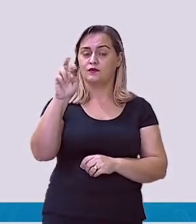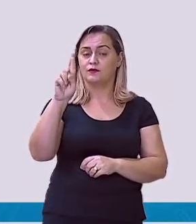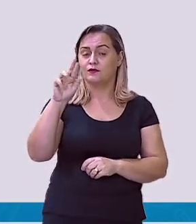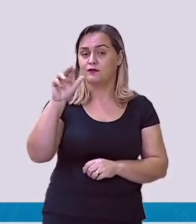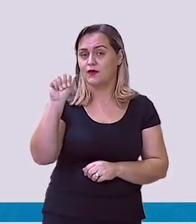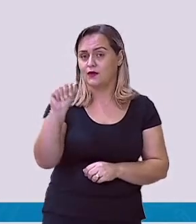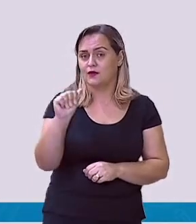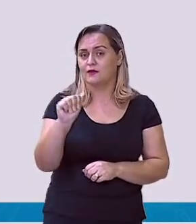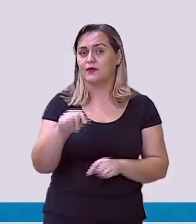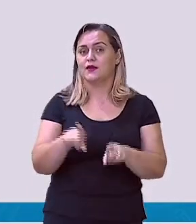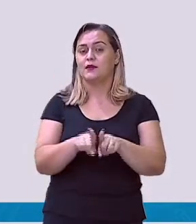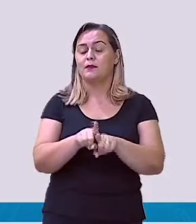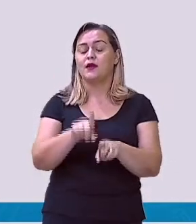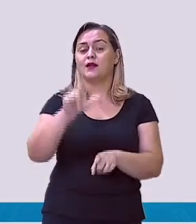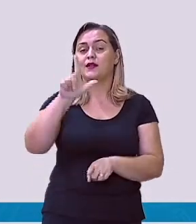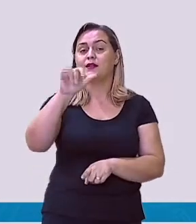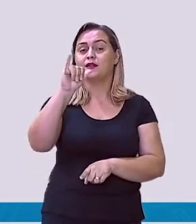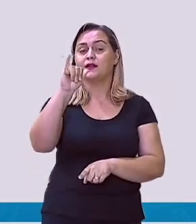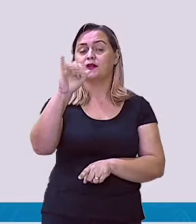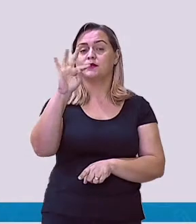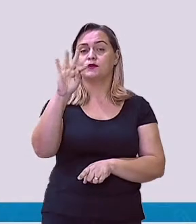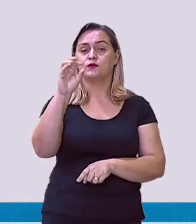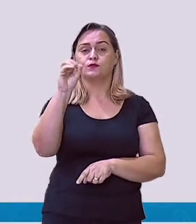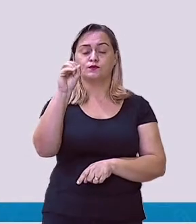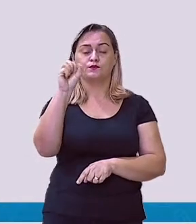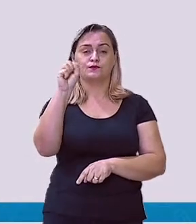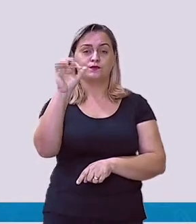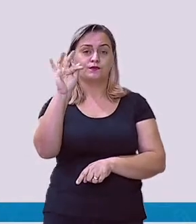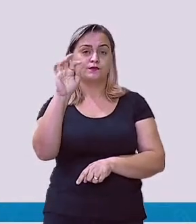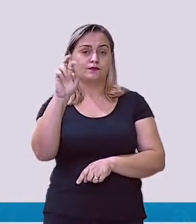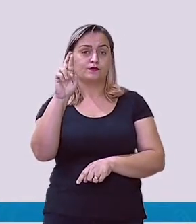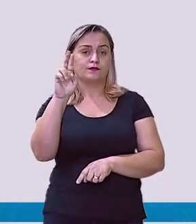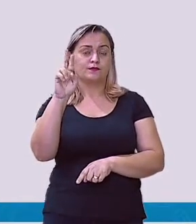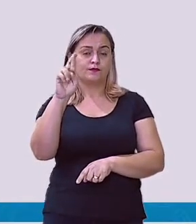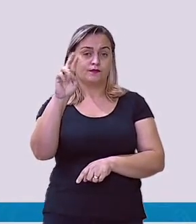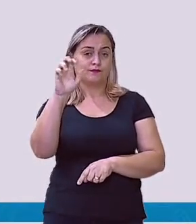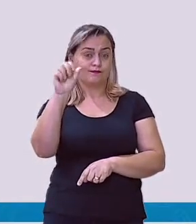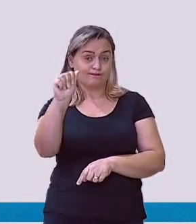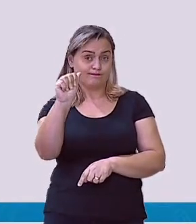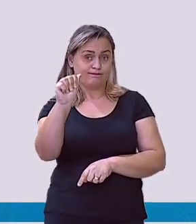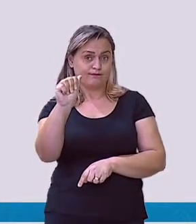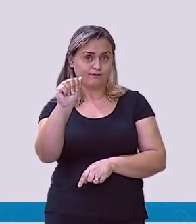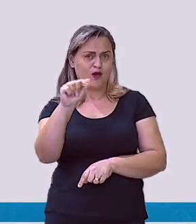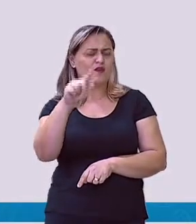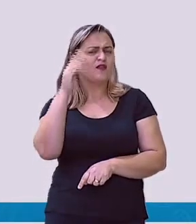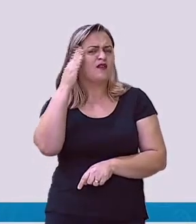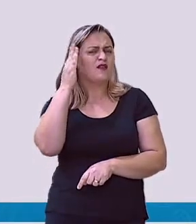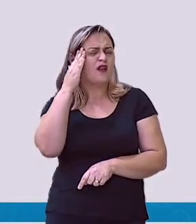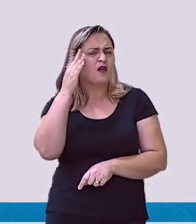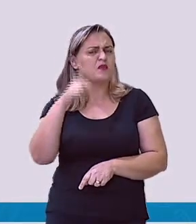crosta terrestre, mas está faltando uma camada. Você sabe dizer para mim qual?